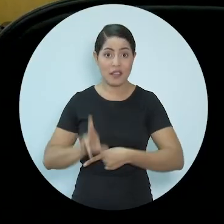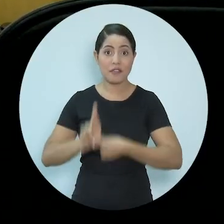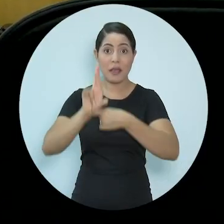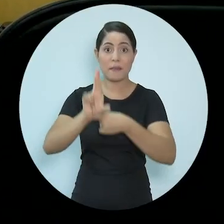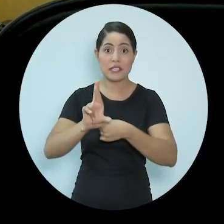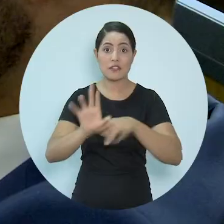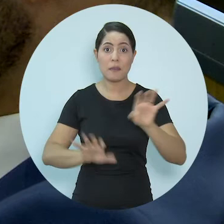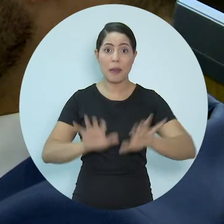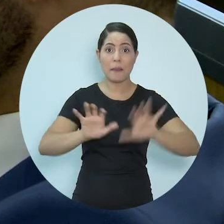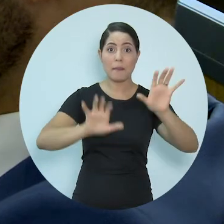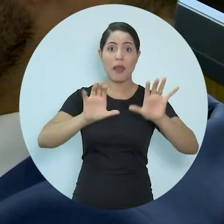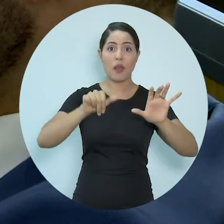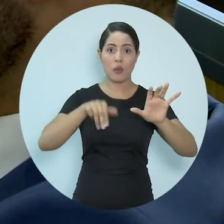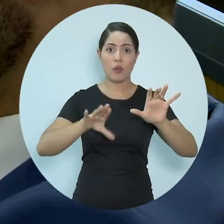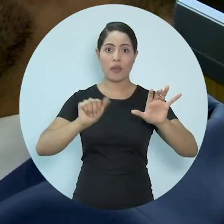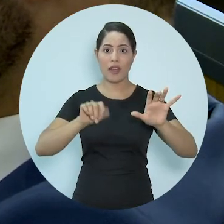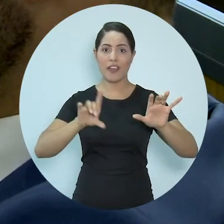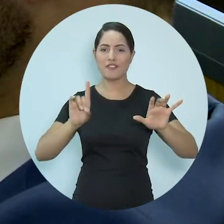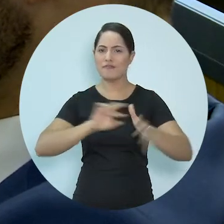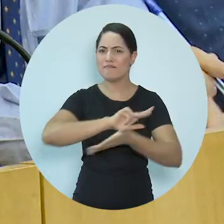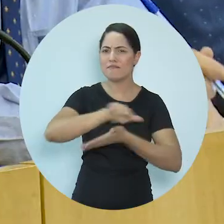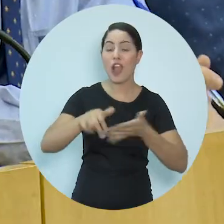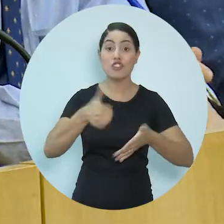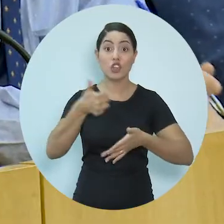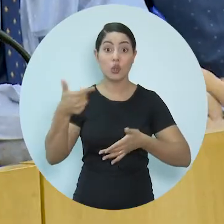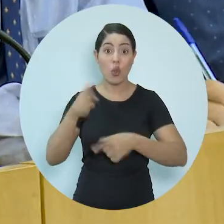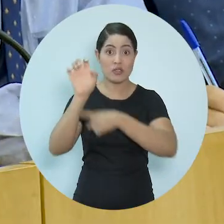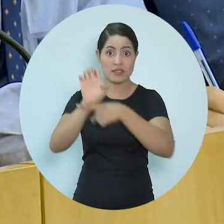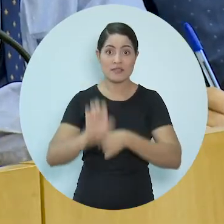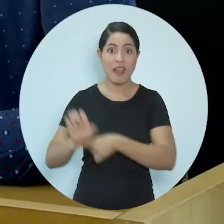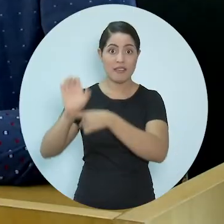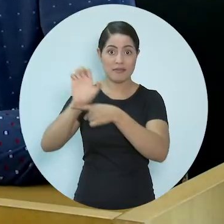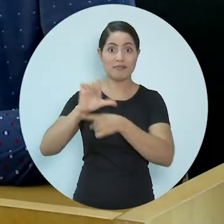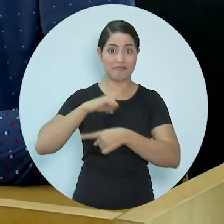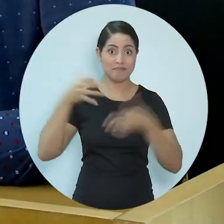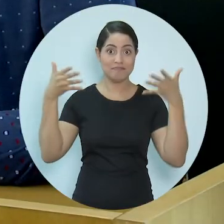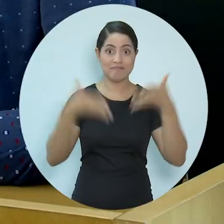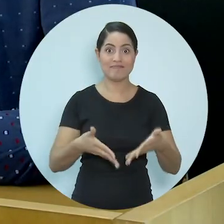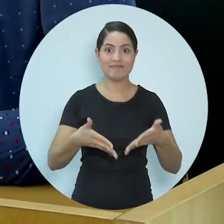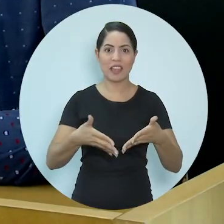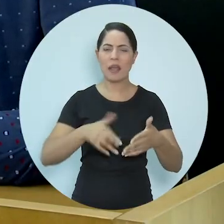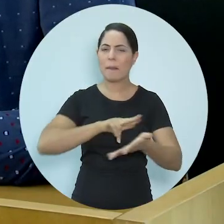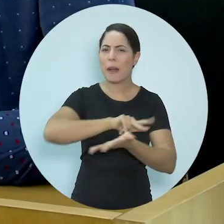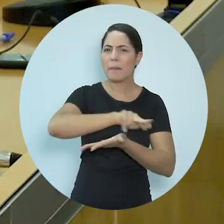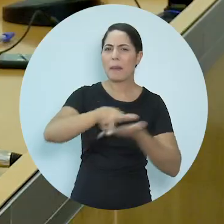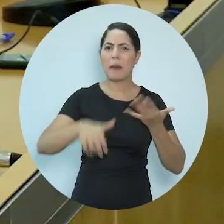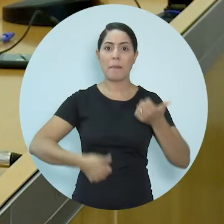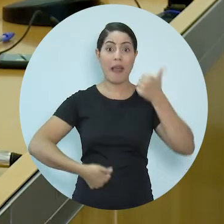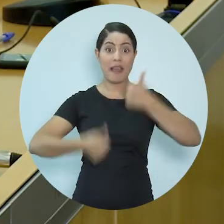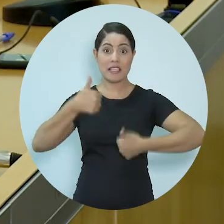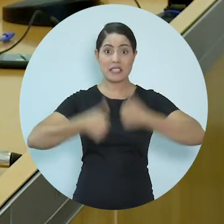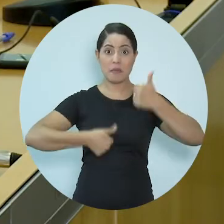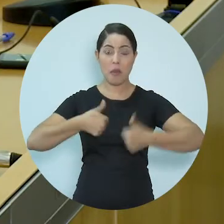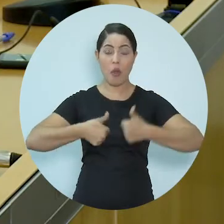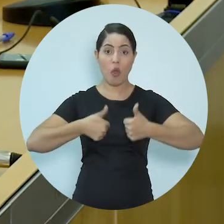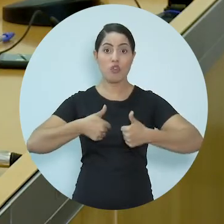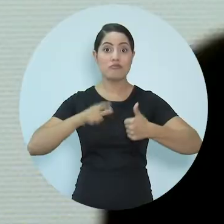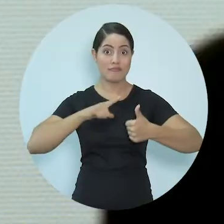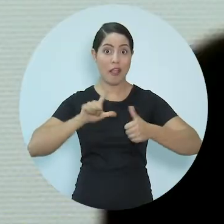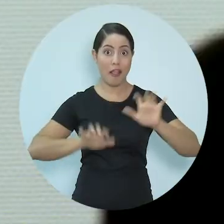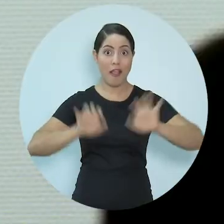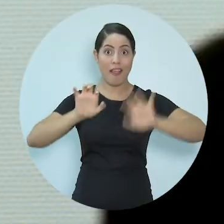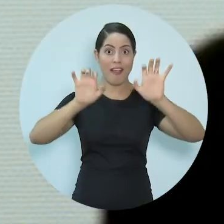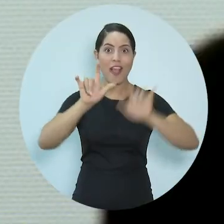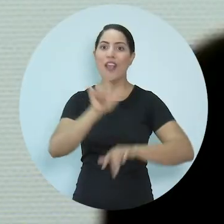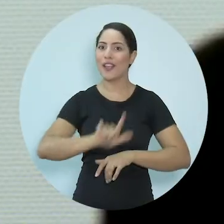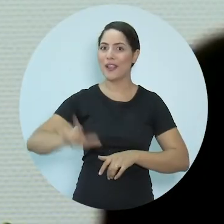de representantes das caixas de assistência dos advogados de 12 estados. As modalidades esportivas de cada região foram mapeadas.